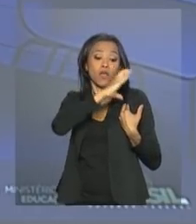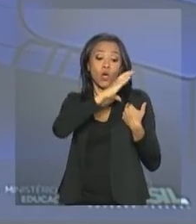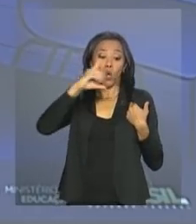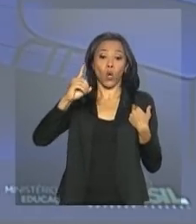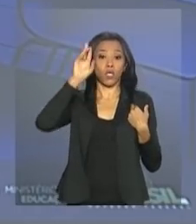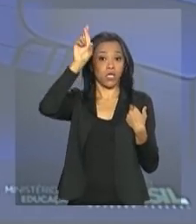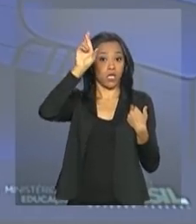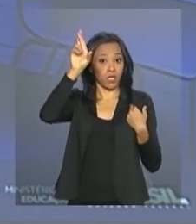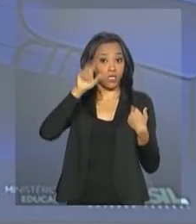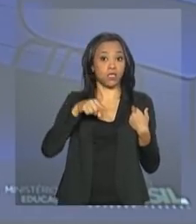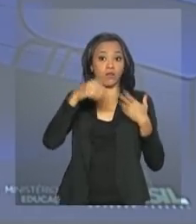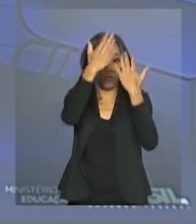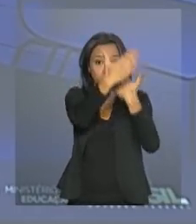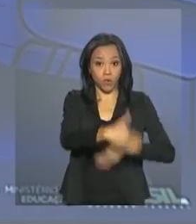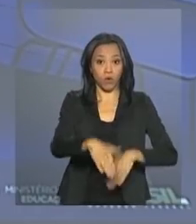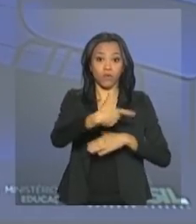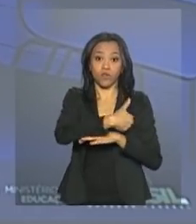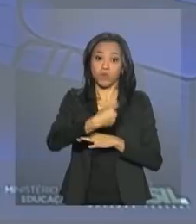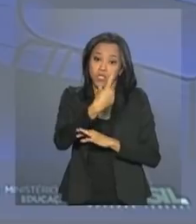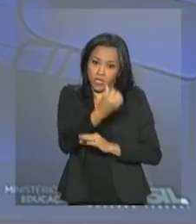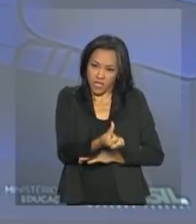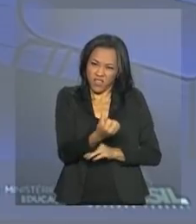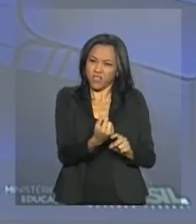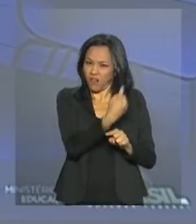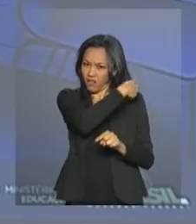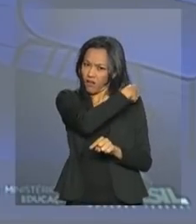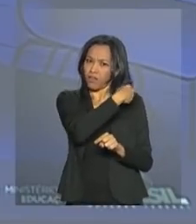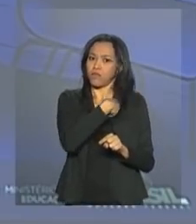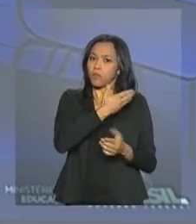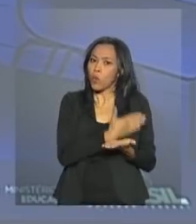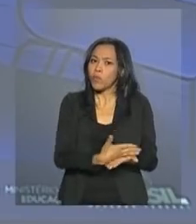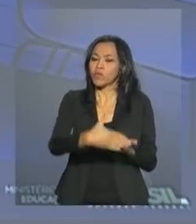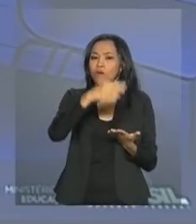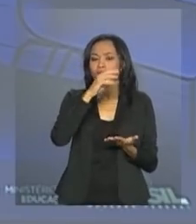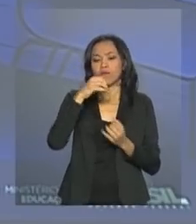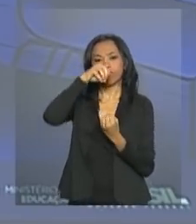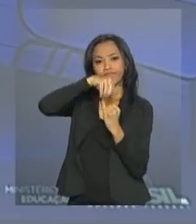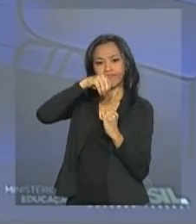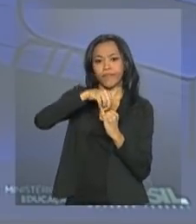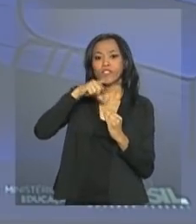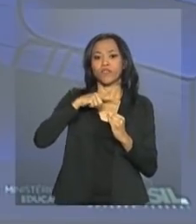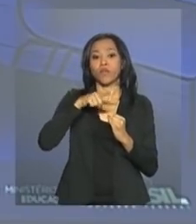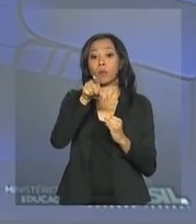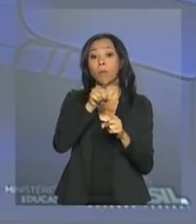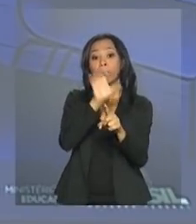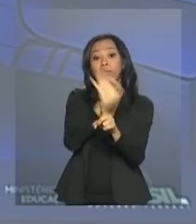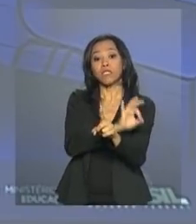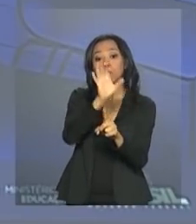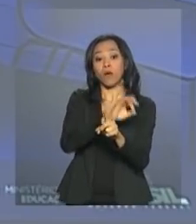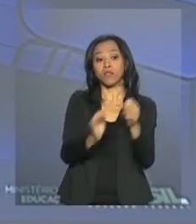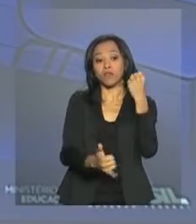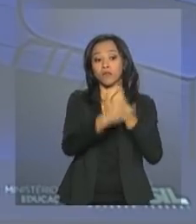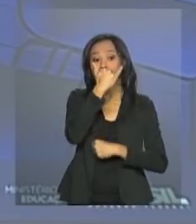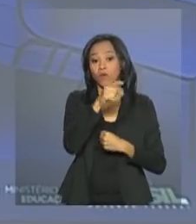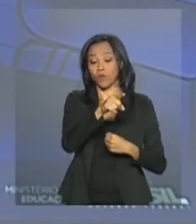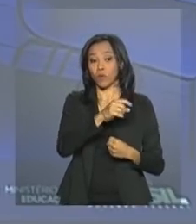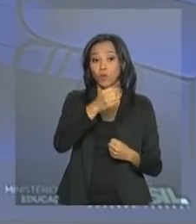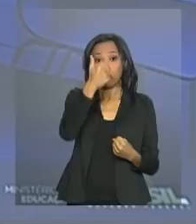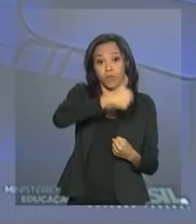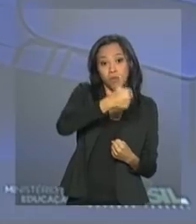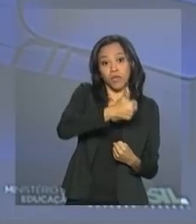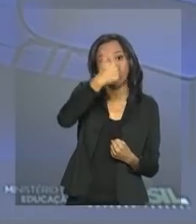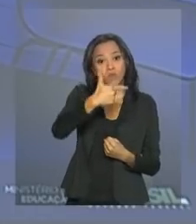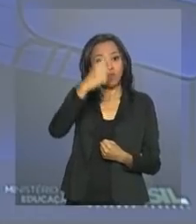exame portanto 2016 nós tivemos então esse percentual de ausentes no primeiro dia e no segundo